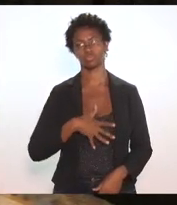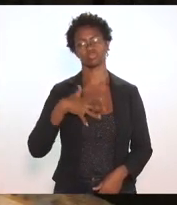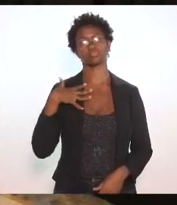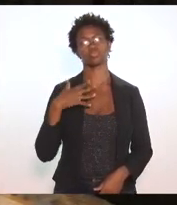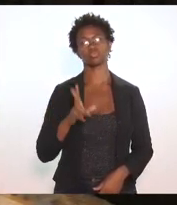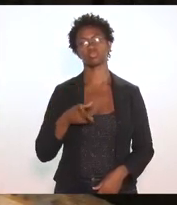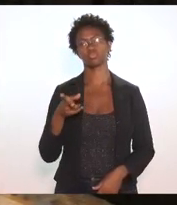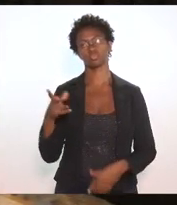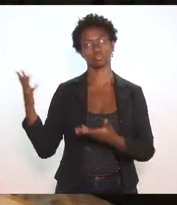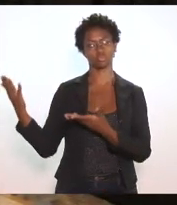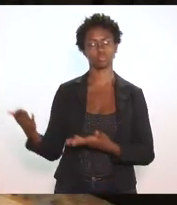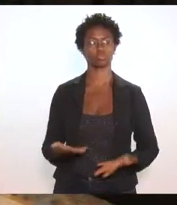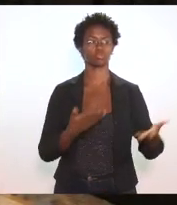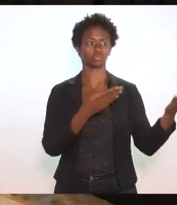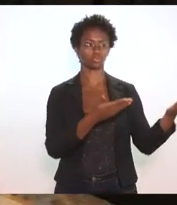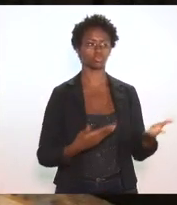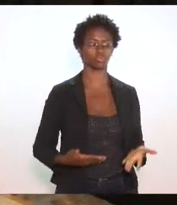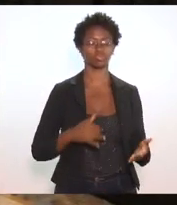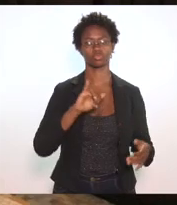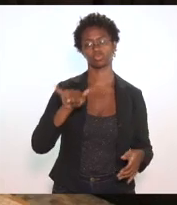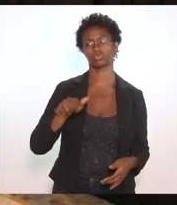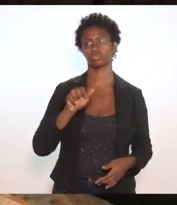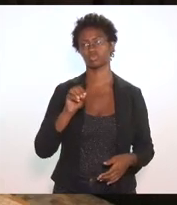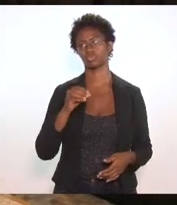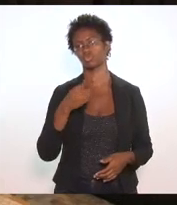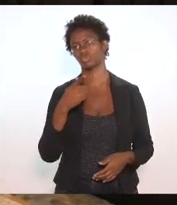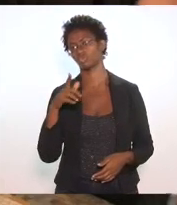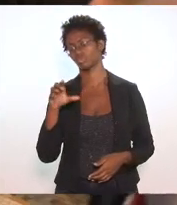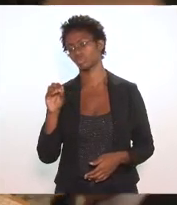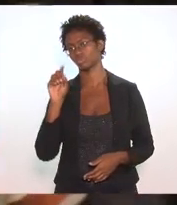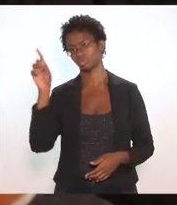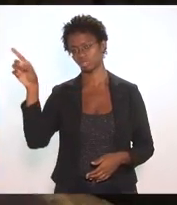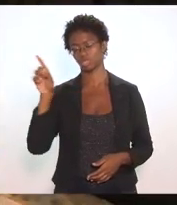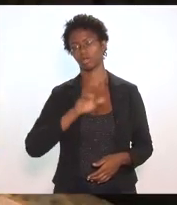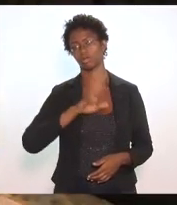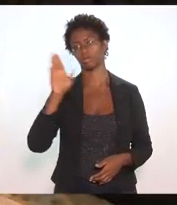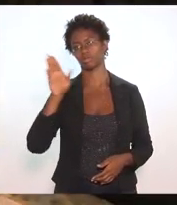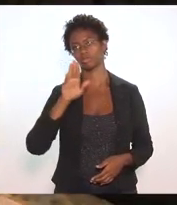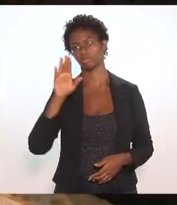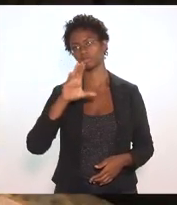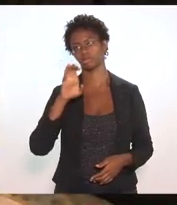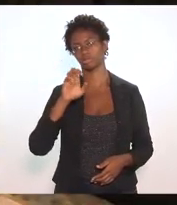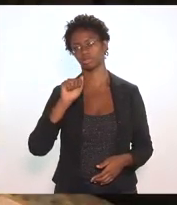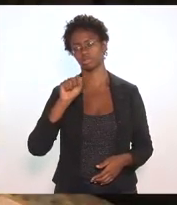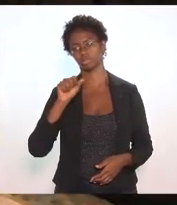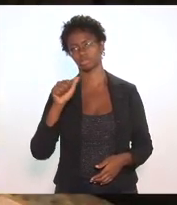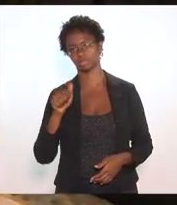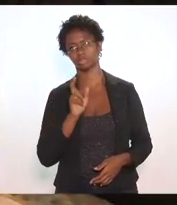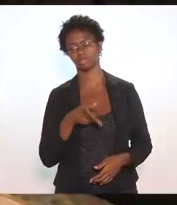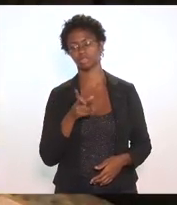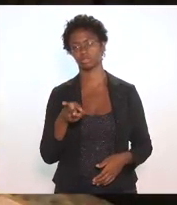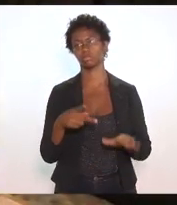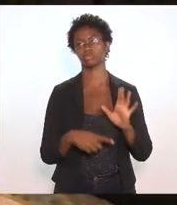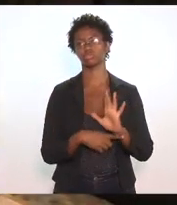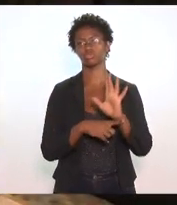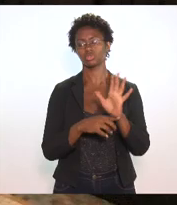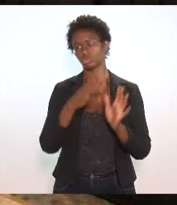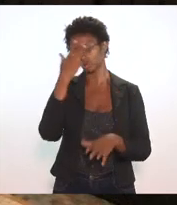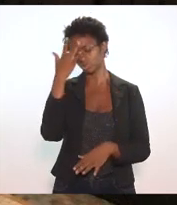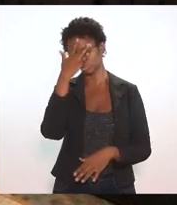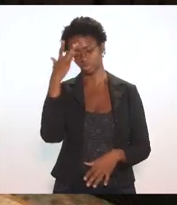receber o João Peixoto lá na SEASA, sempre brigando pelos produtores da região Norte e